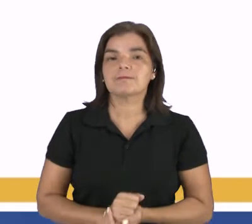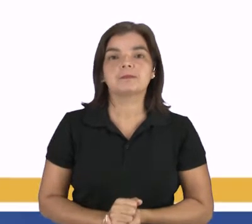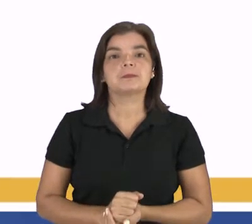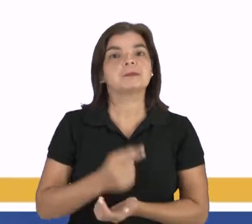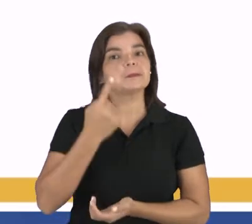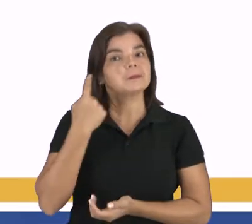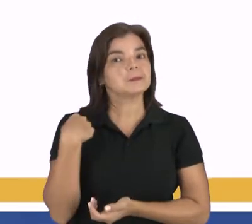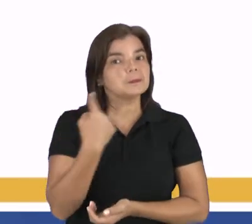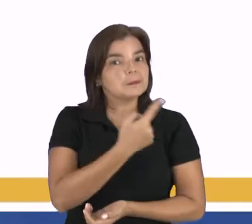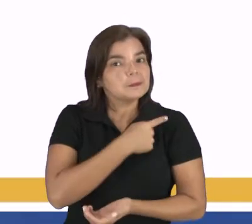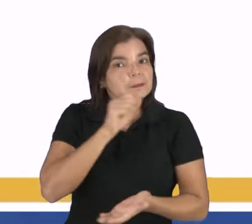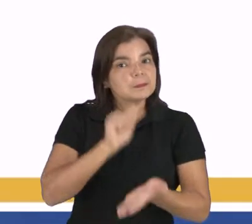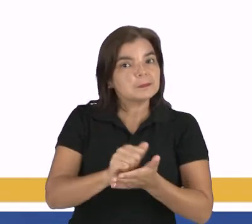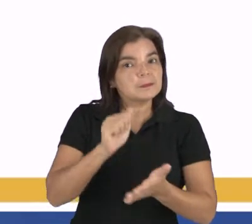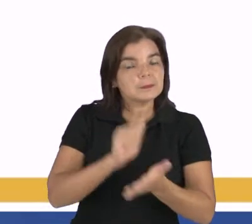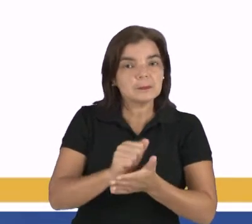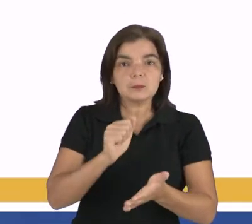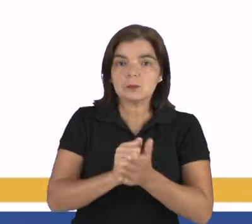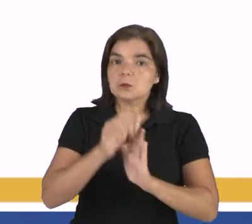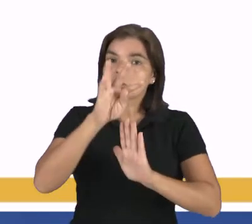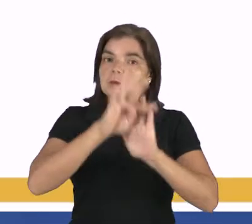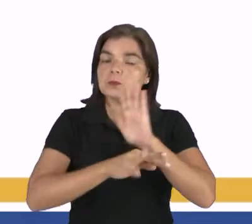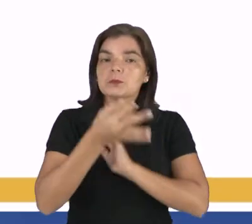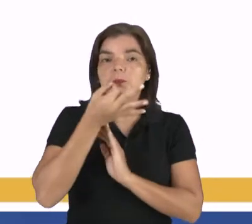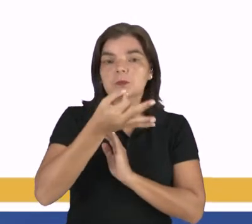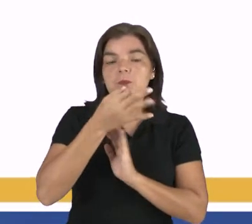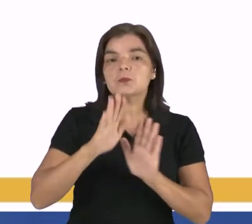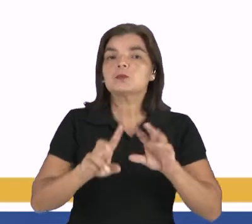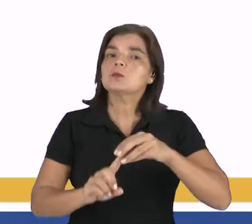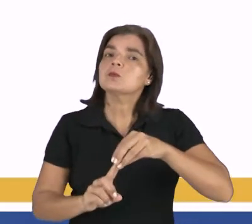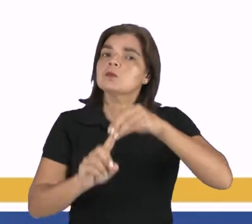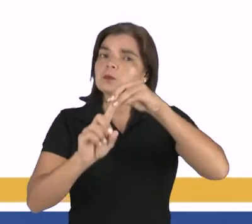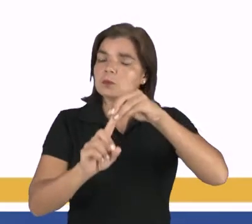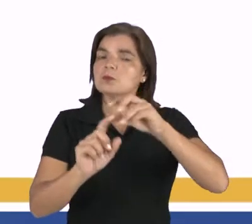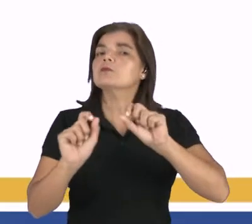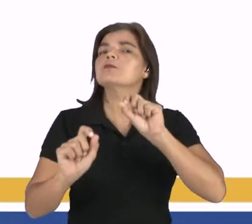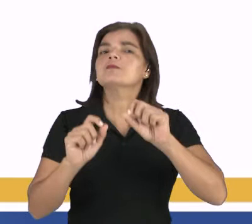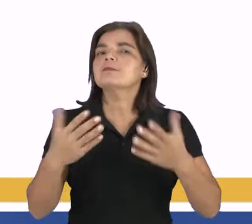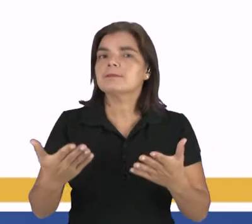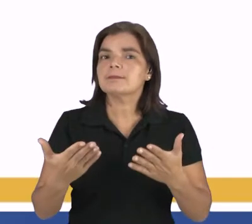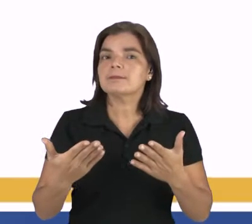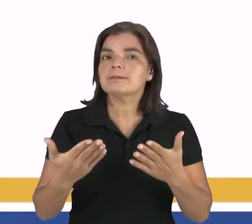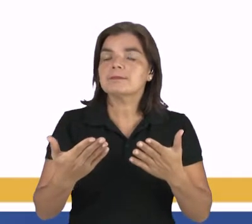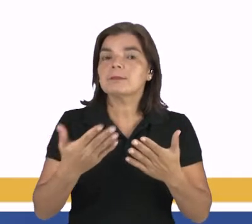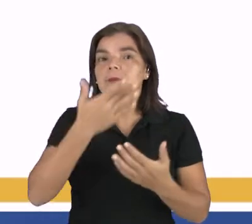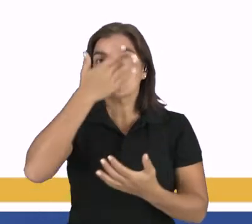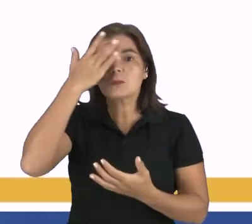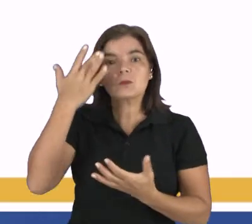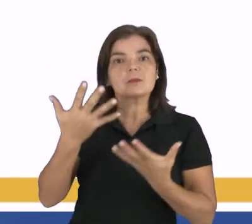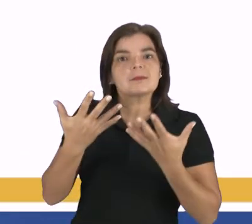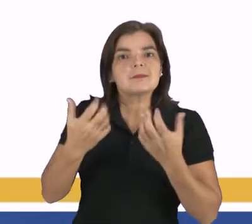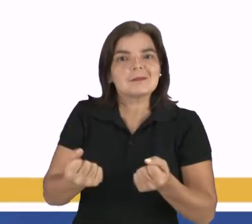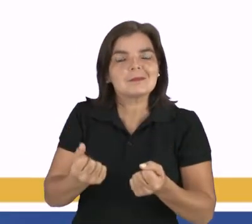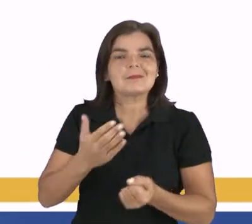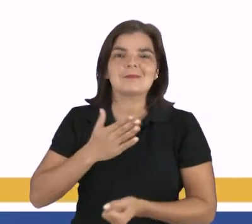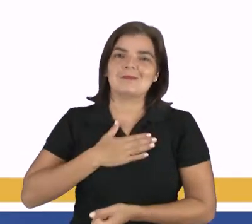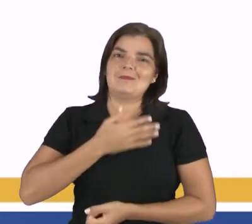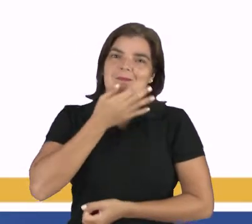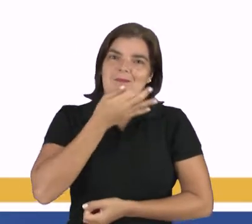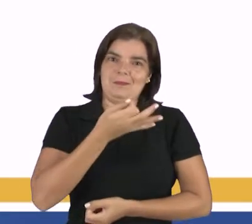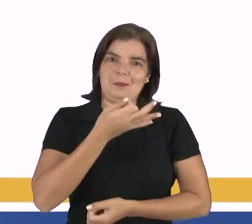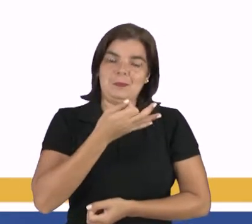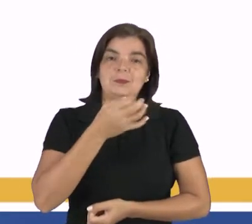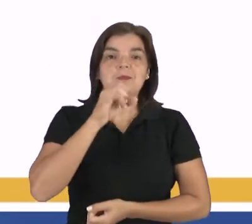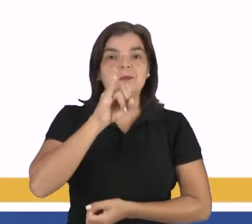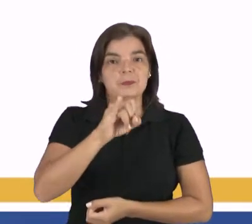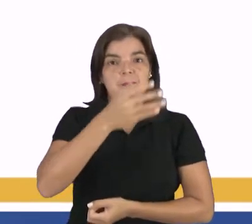Quando nós escrevemos um texto de opinião, o único objetivo é o de convencer que